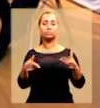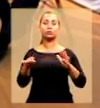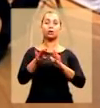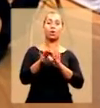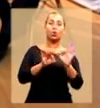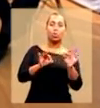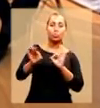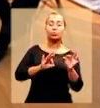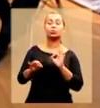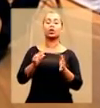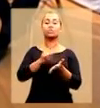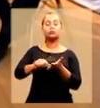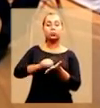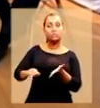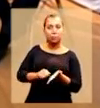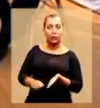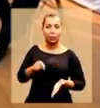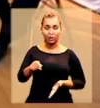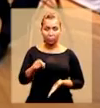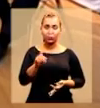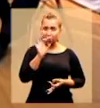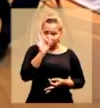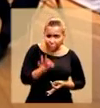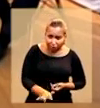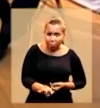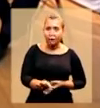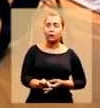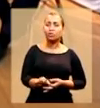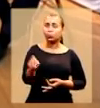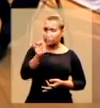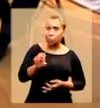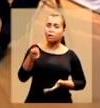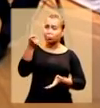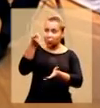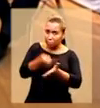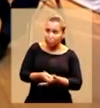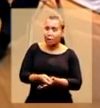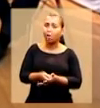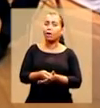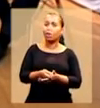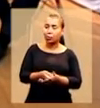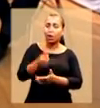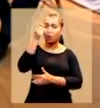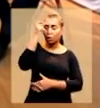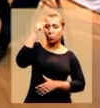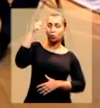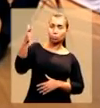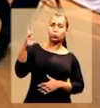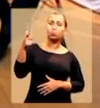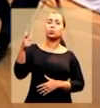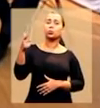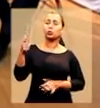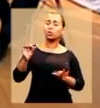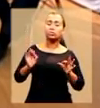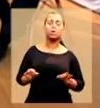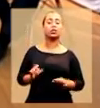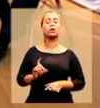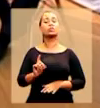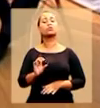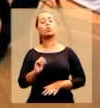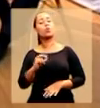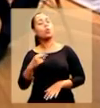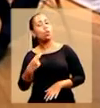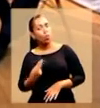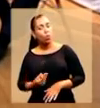em que os projetos se inscrevem. Você acredita isso mesmo? O Estado tem que financiar a cultura de forma